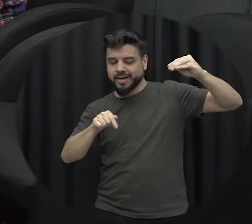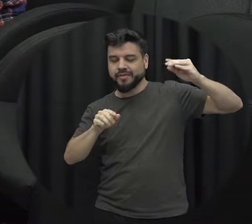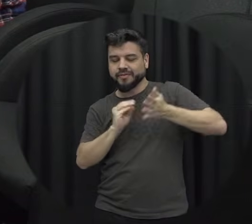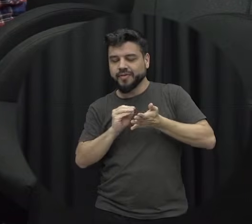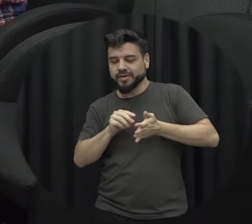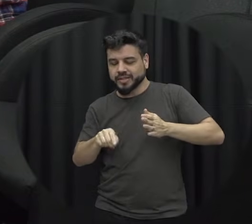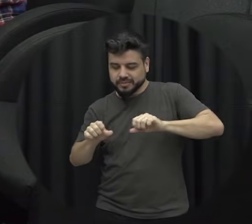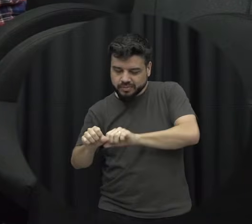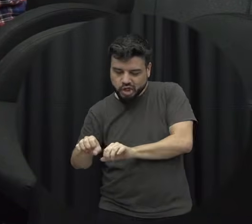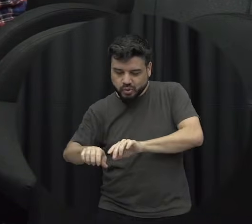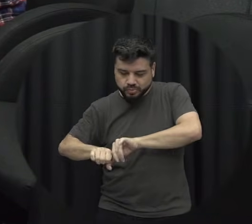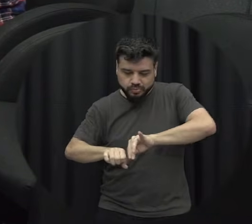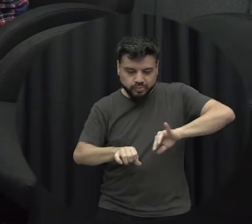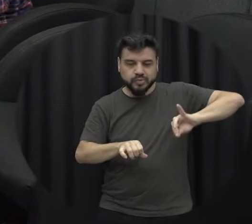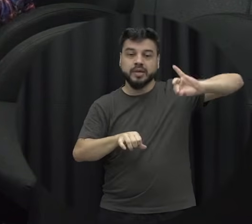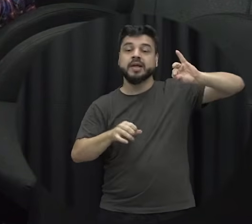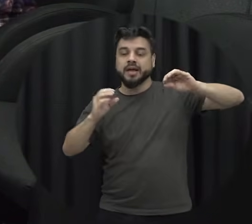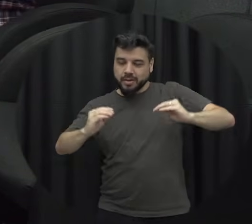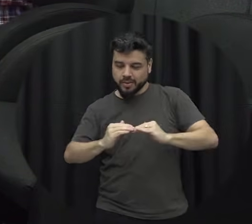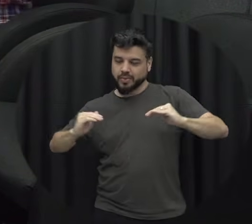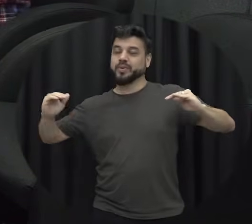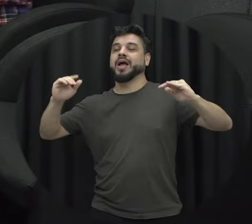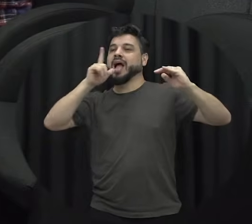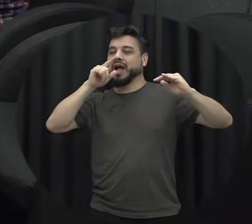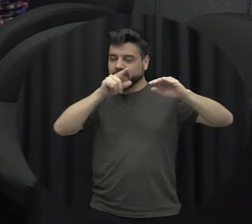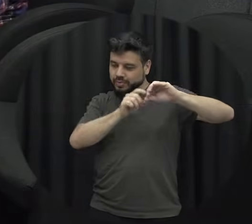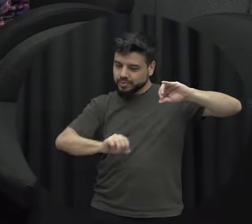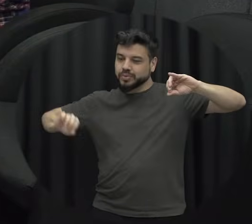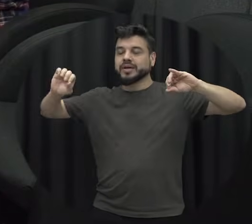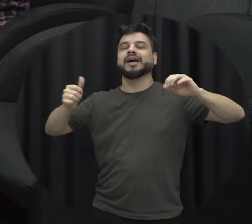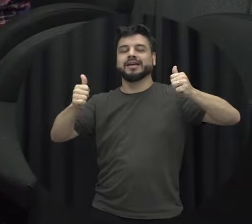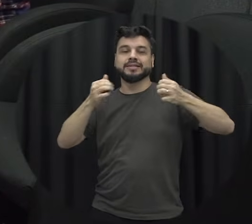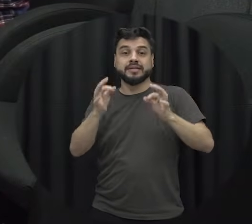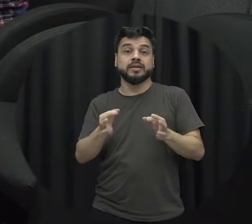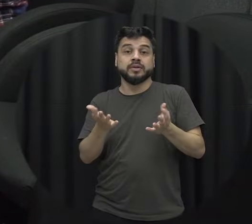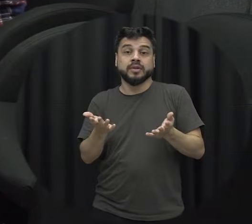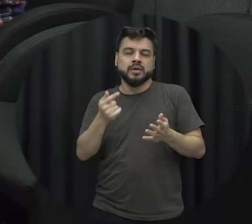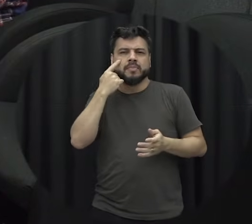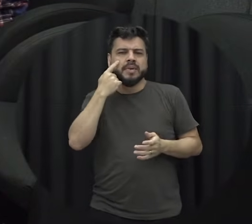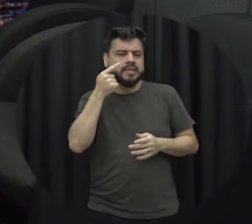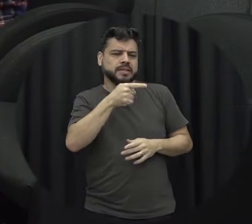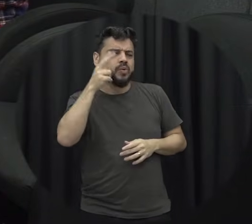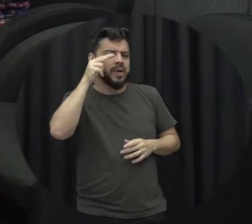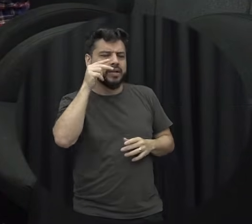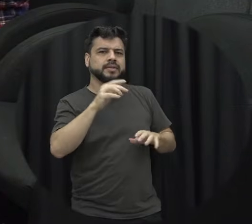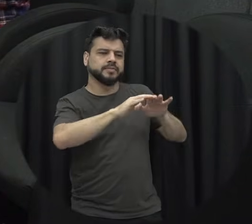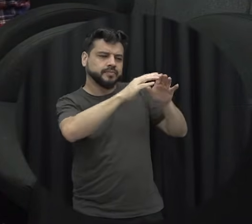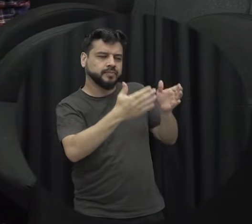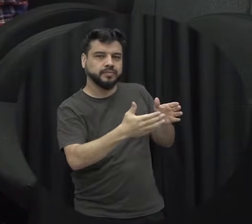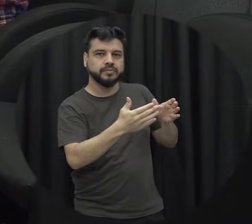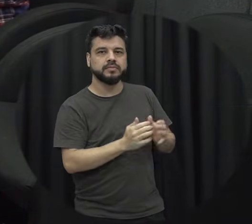dos guaranis, você falou da questão da oca, né? Qual a inclinação que eu posso colocar, um galho,